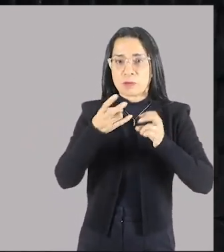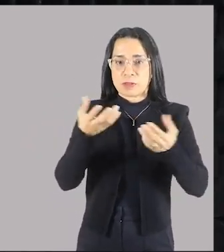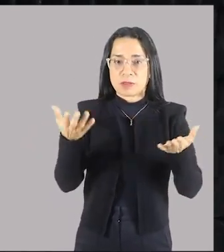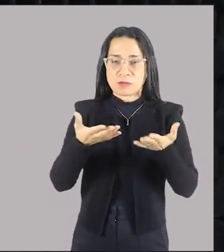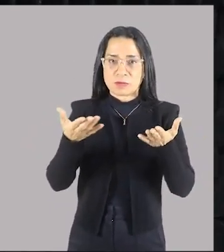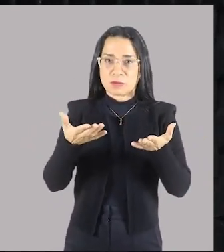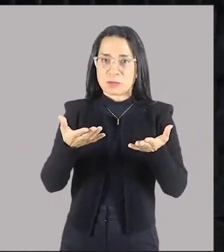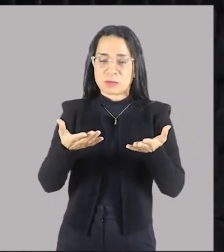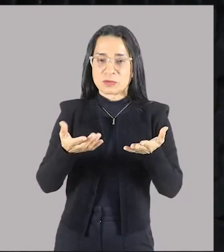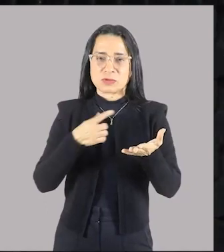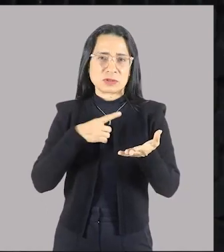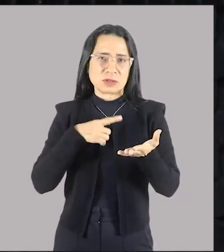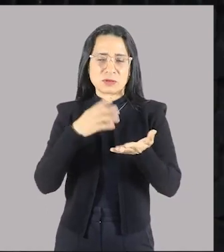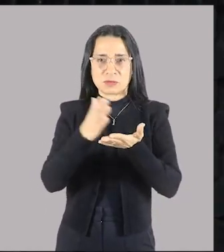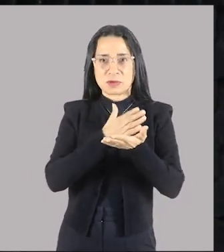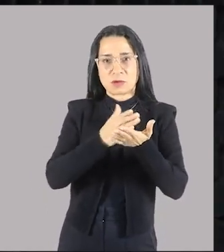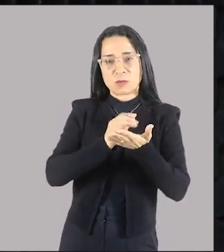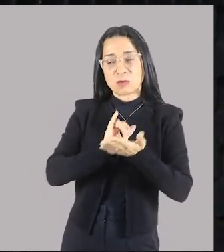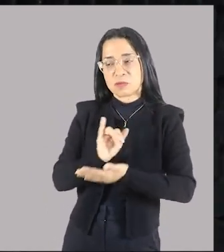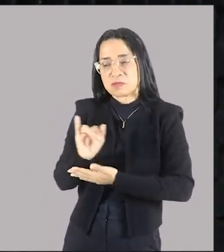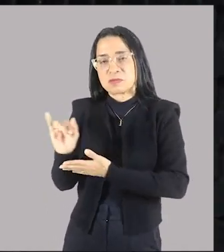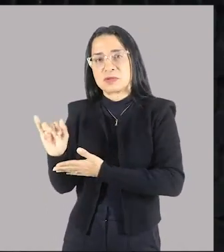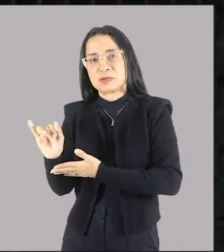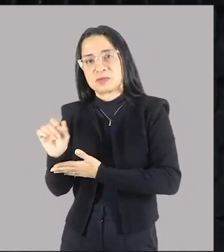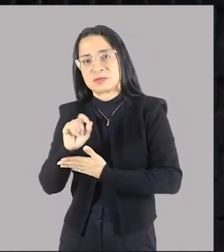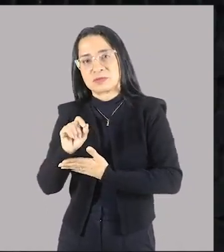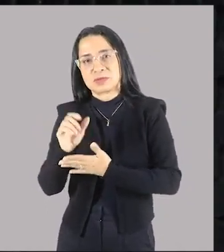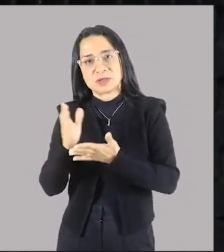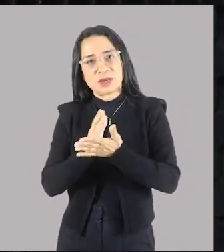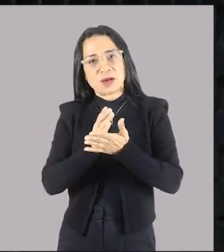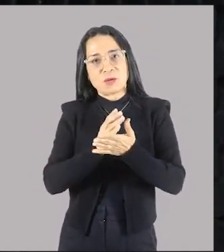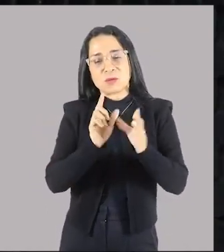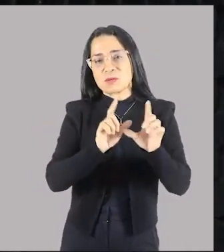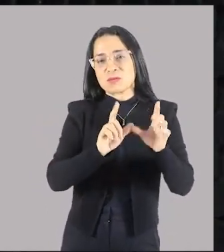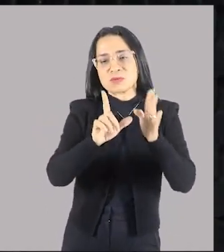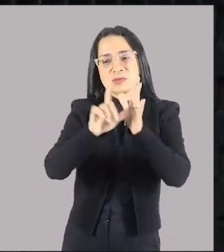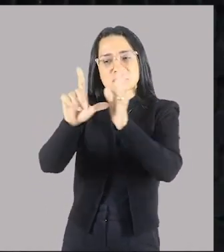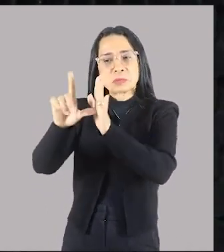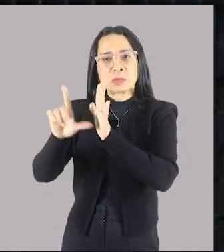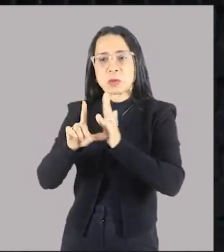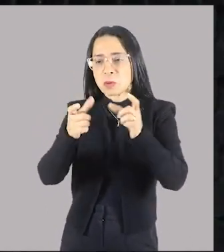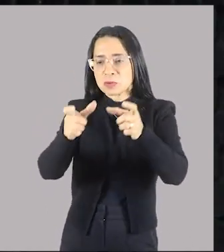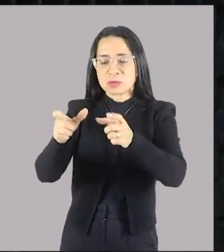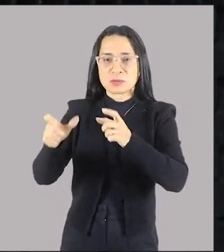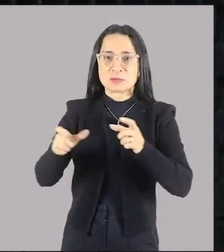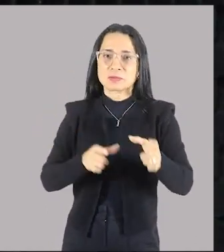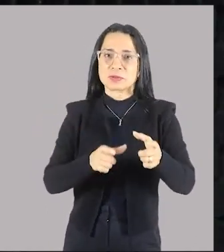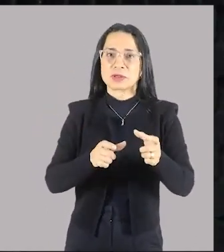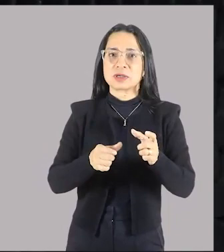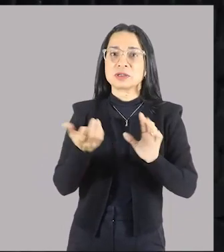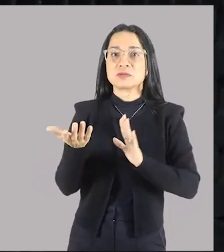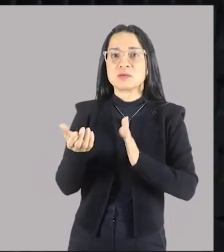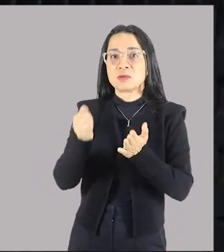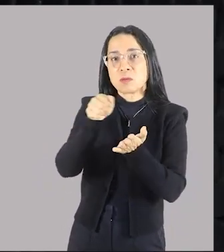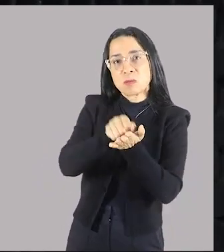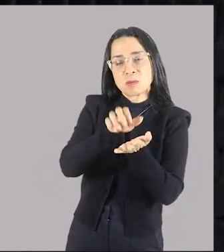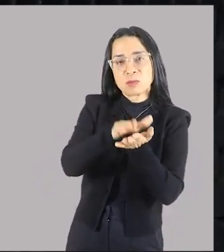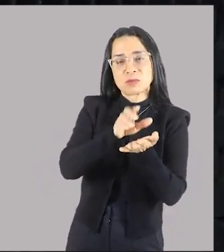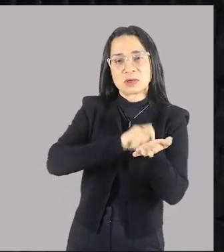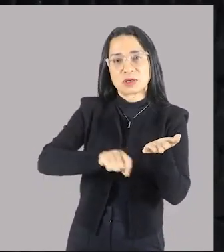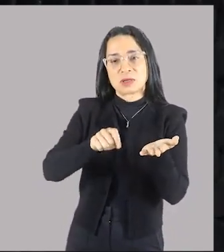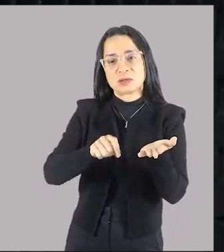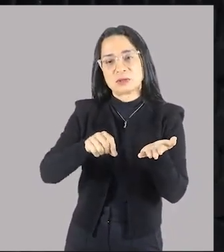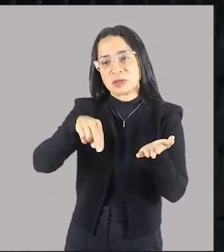né? Alguns estabelecimentos foram multados pela SUNAB, mas o governo, em vez dele ser mais